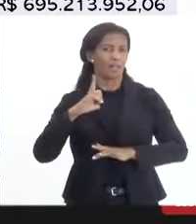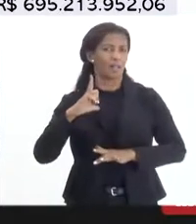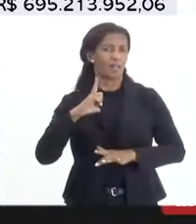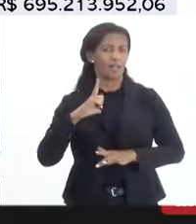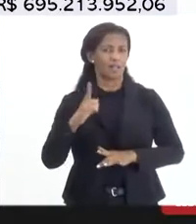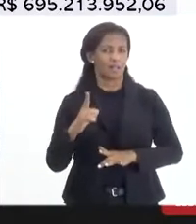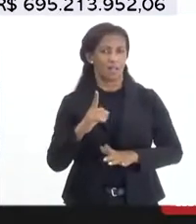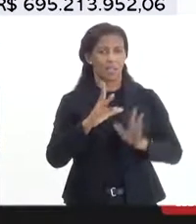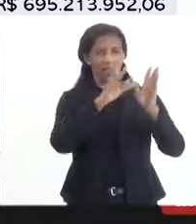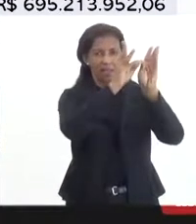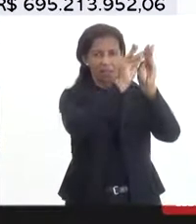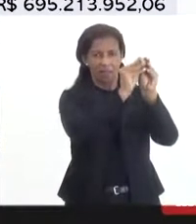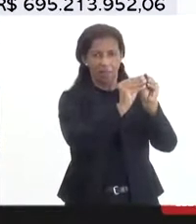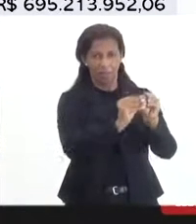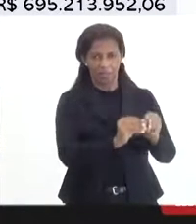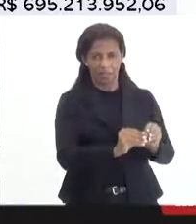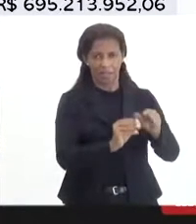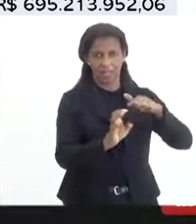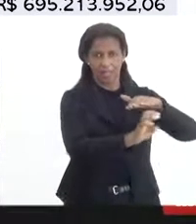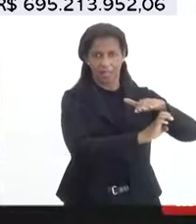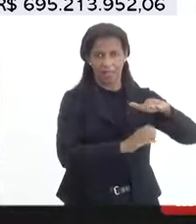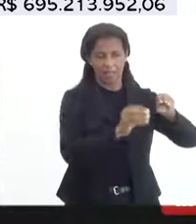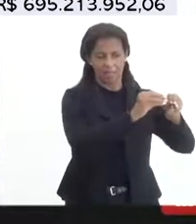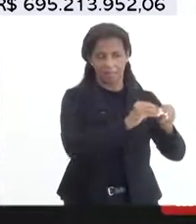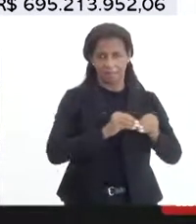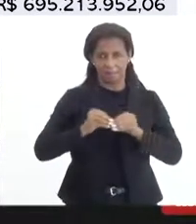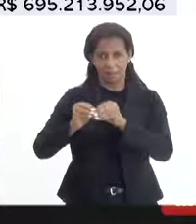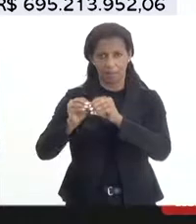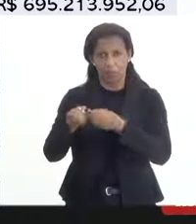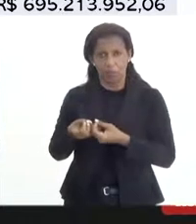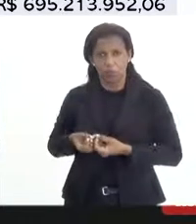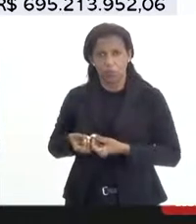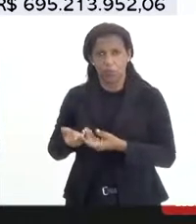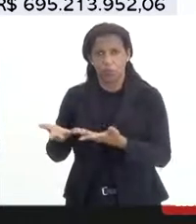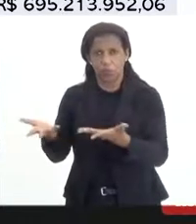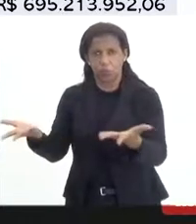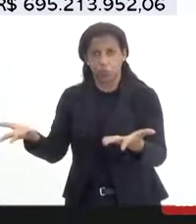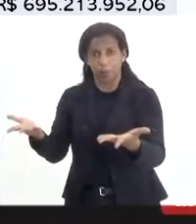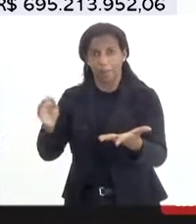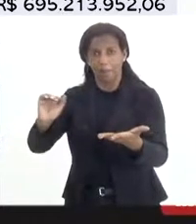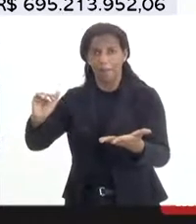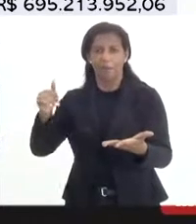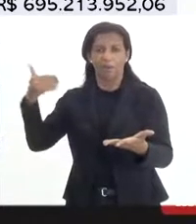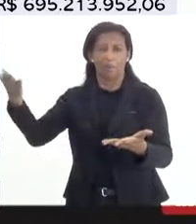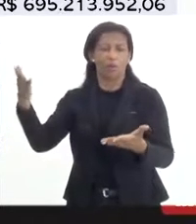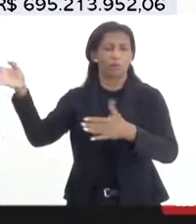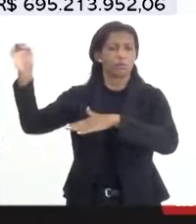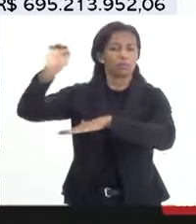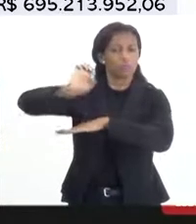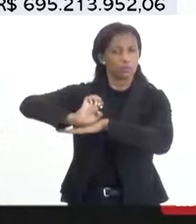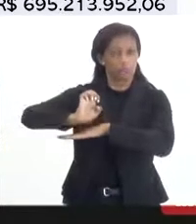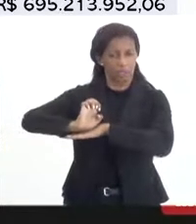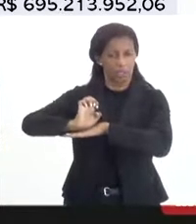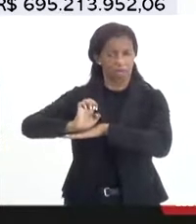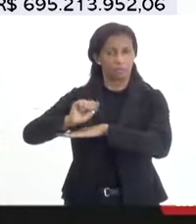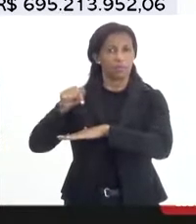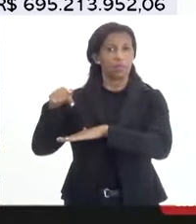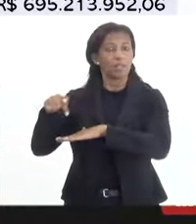a refinaria manda para distribuidoras, e as distribuidoras mandam para fora do Estado. Então,